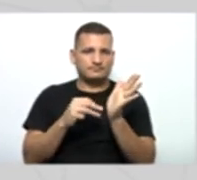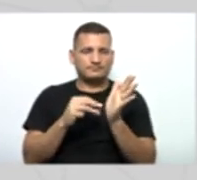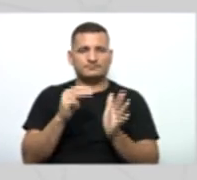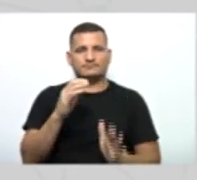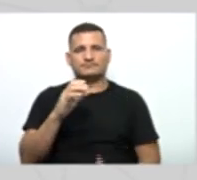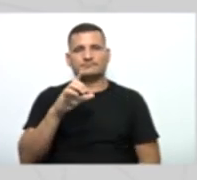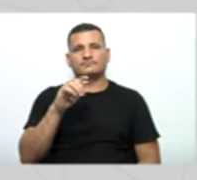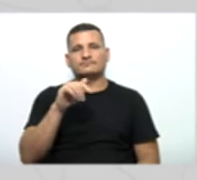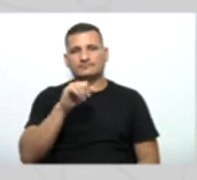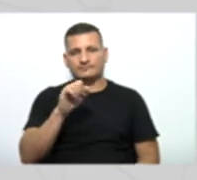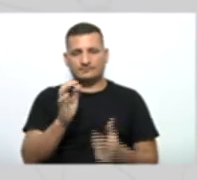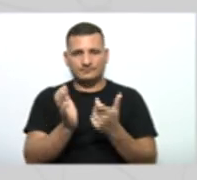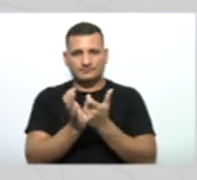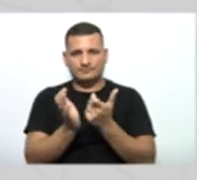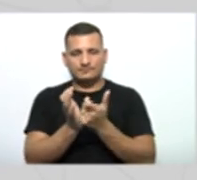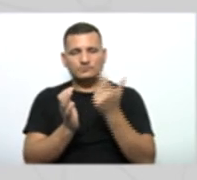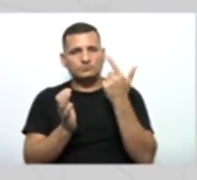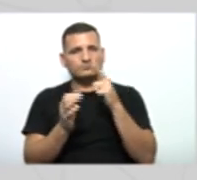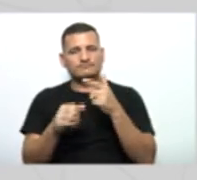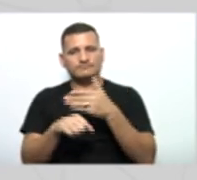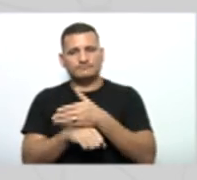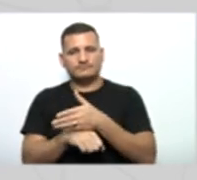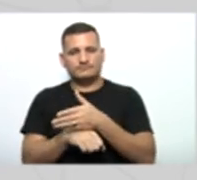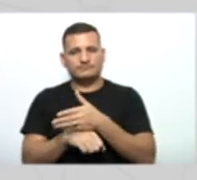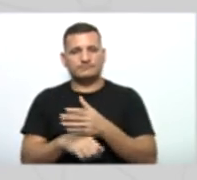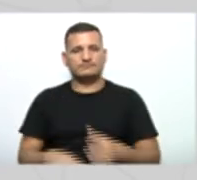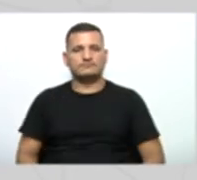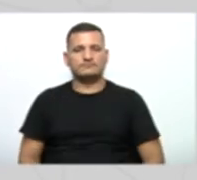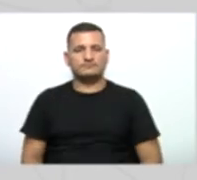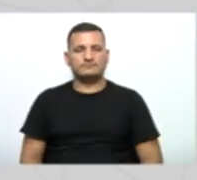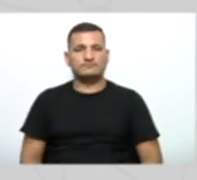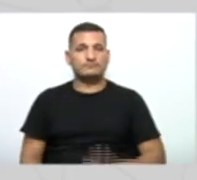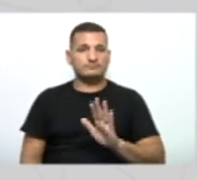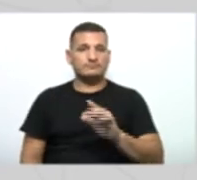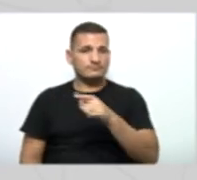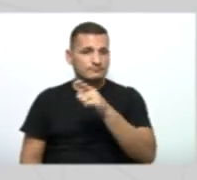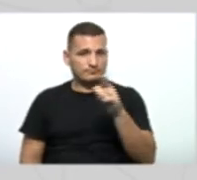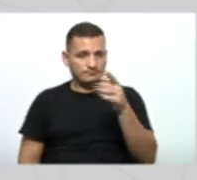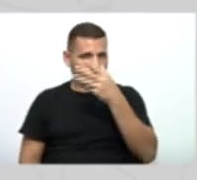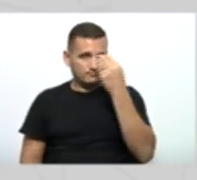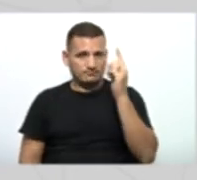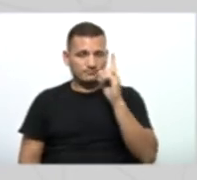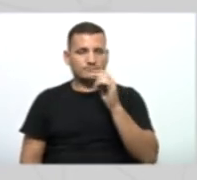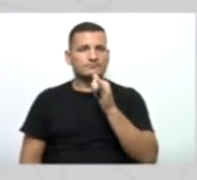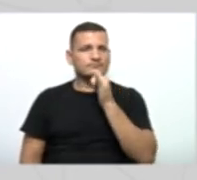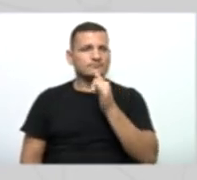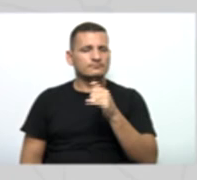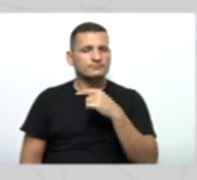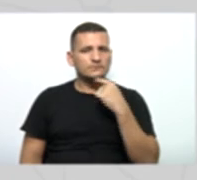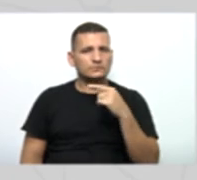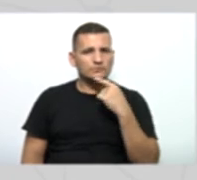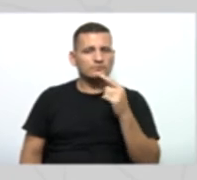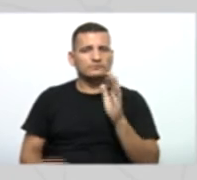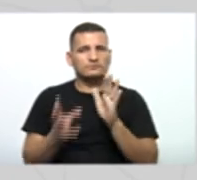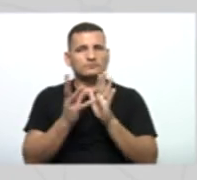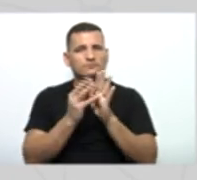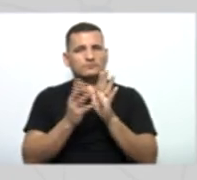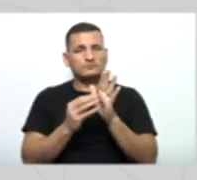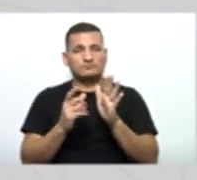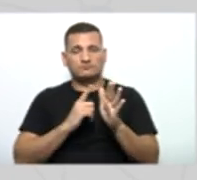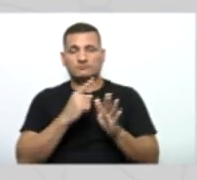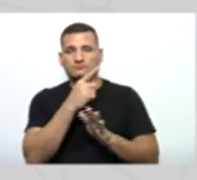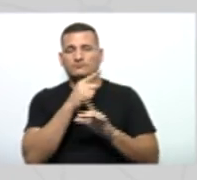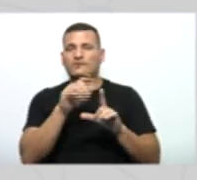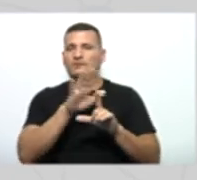classe para conseguir fazer esse acesso. Então não esquece. Se ainda restou alguma dúvida em relação a esse conteúdo, pessoal, está lá no